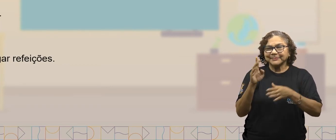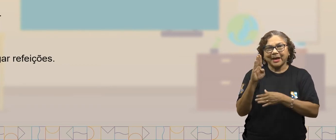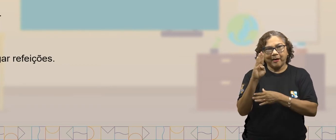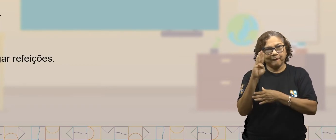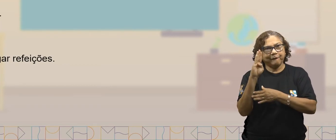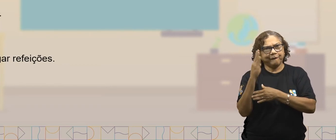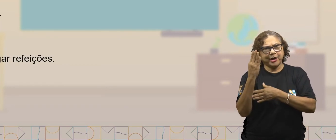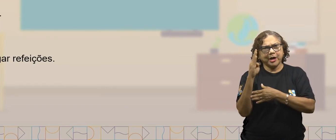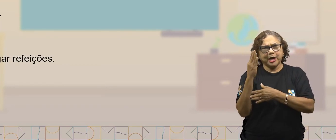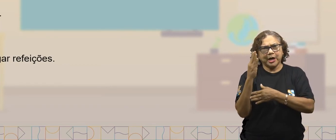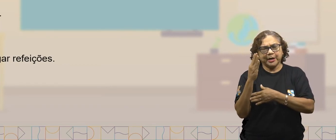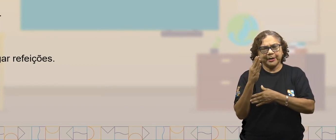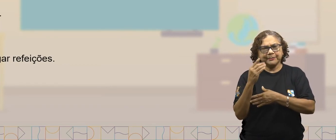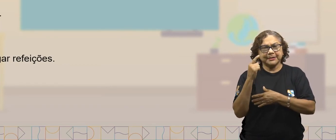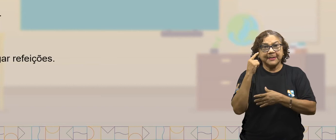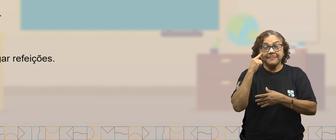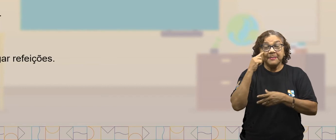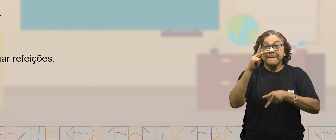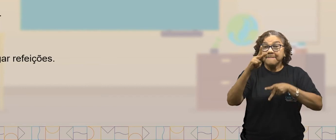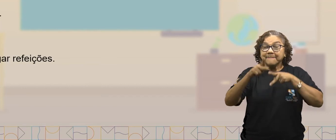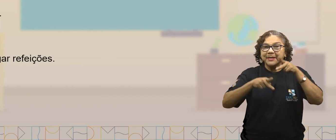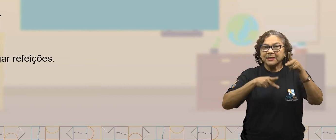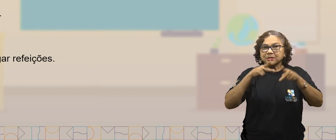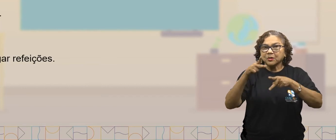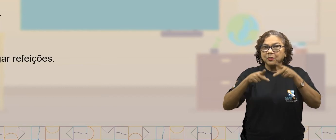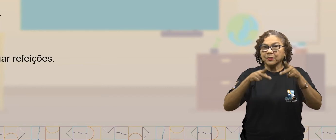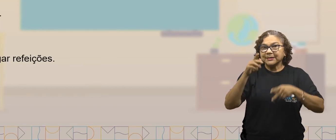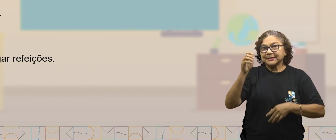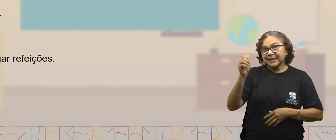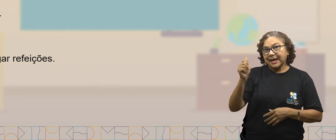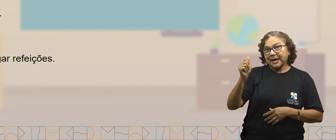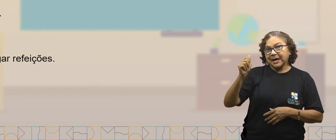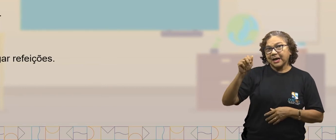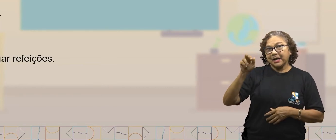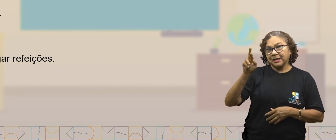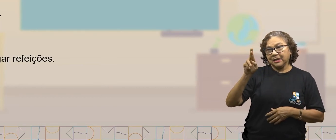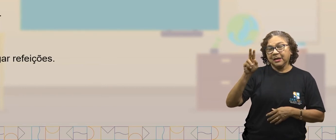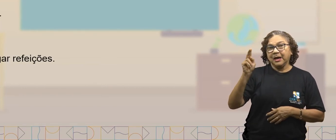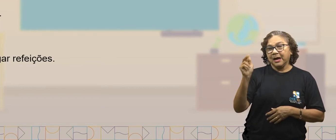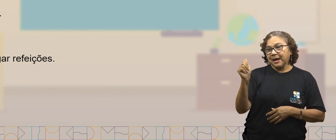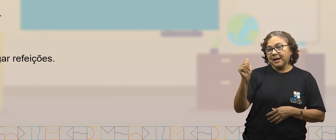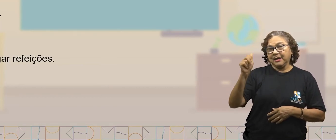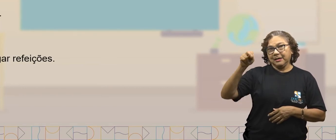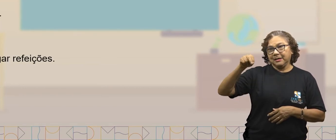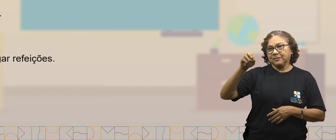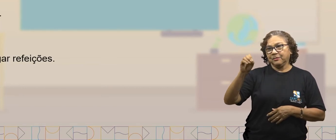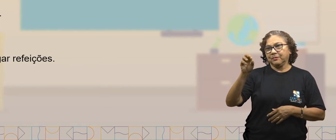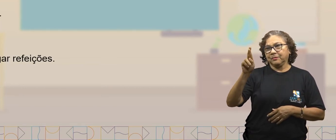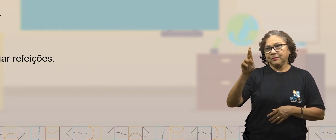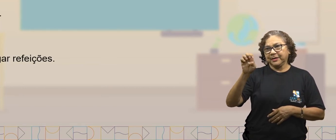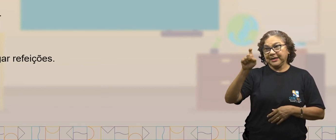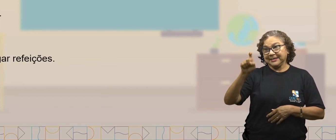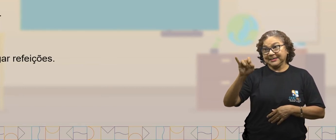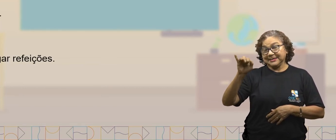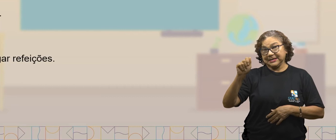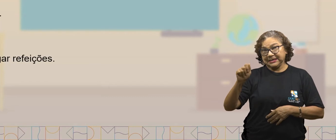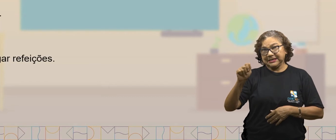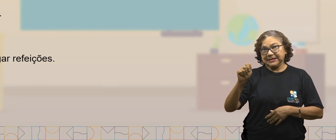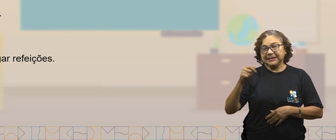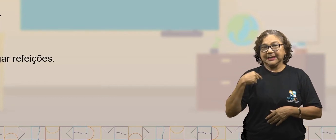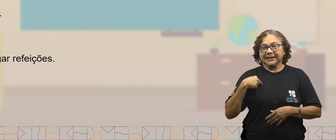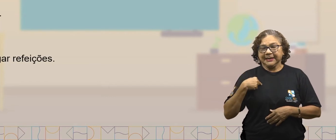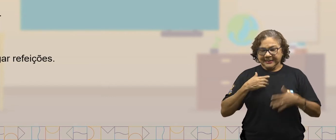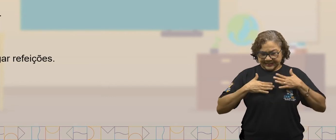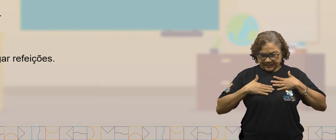Falso. Geralmente as pessoas com anorexia perdem muito peso e não mantêm. Você pode estar olhando